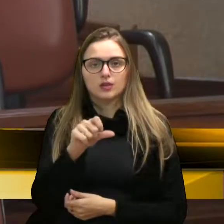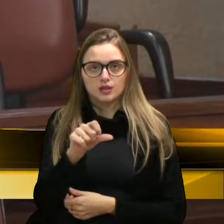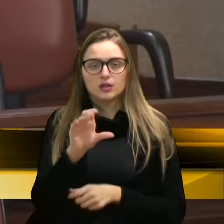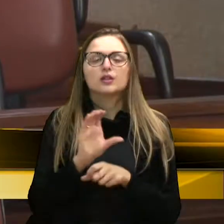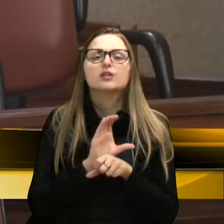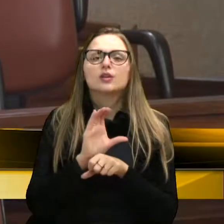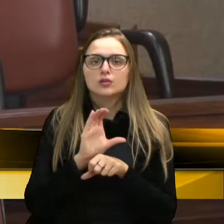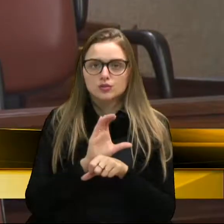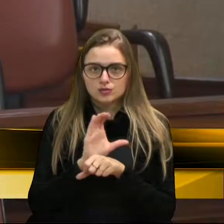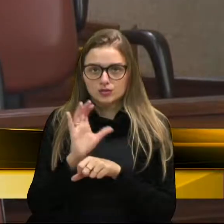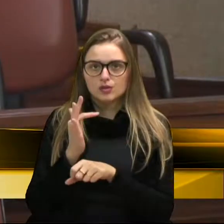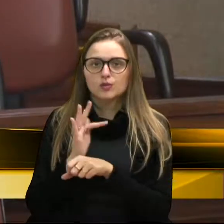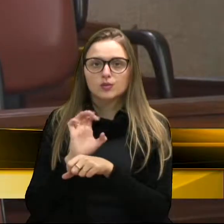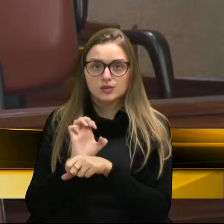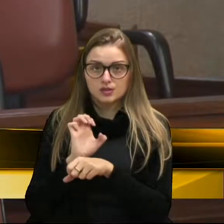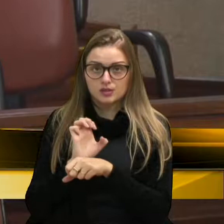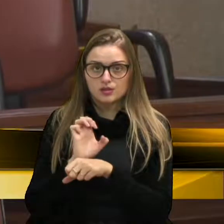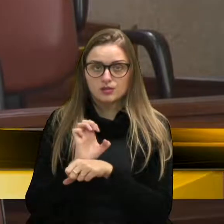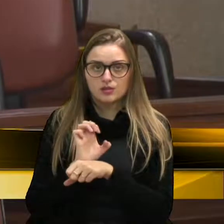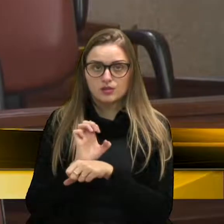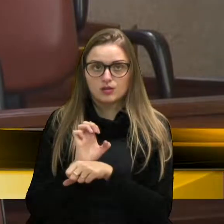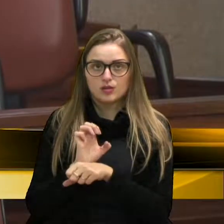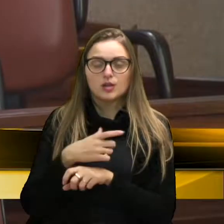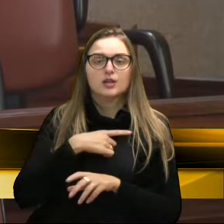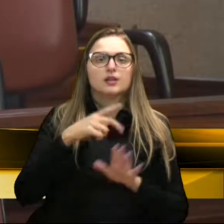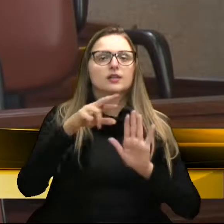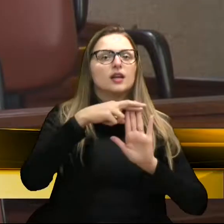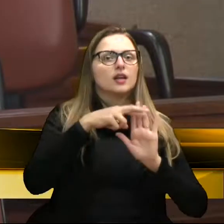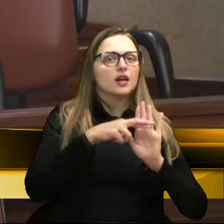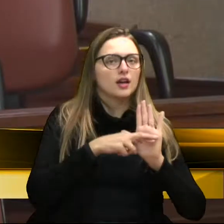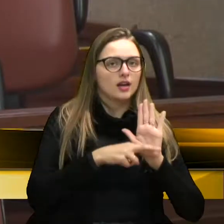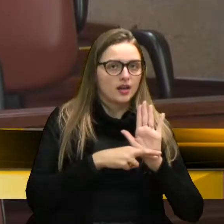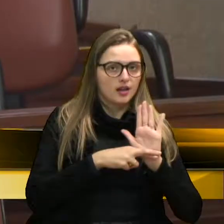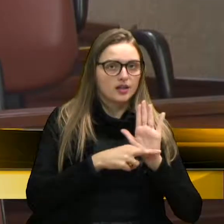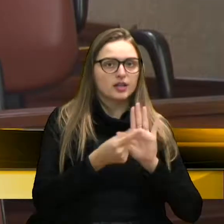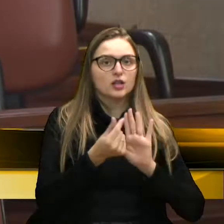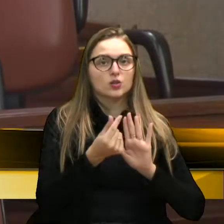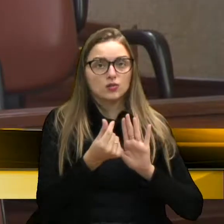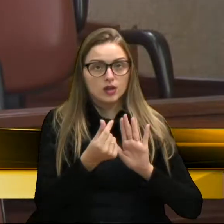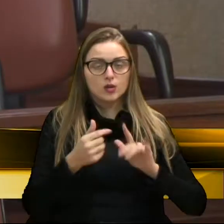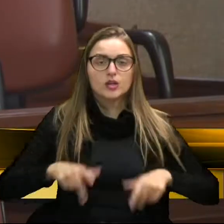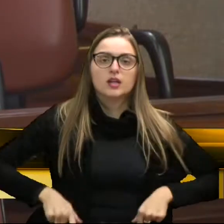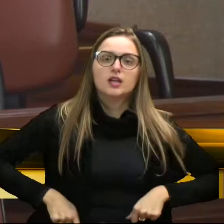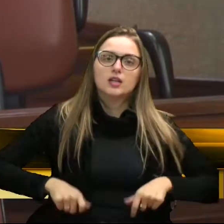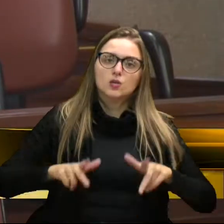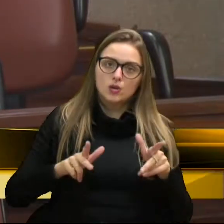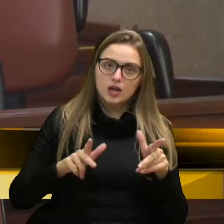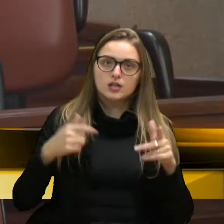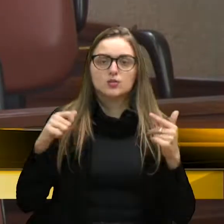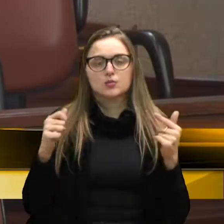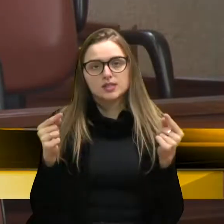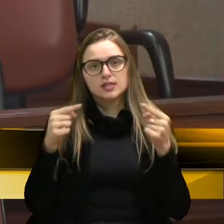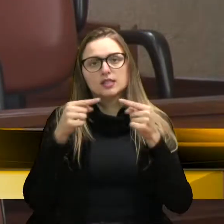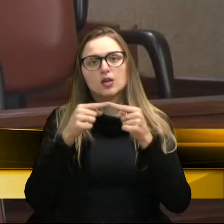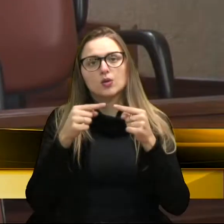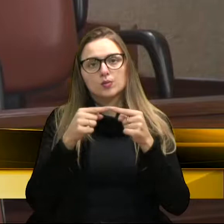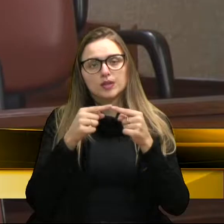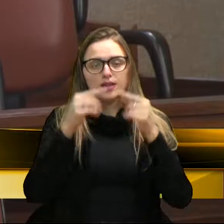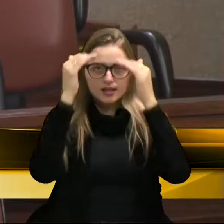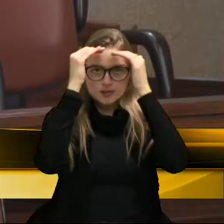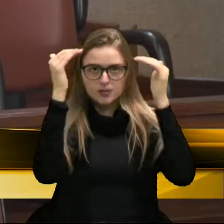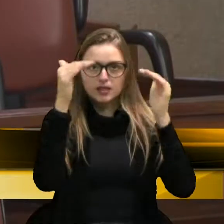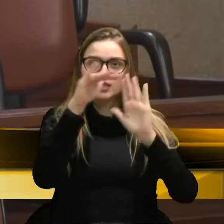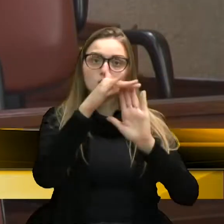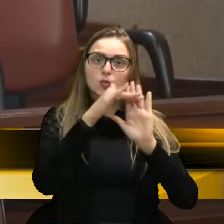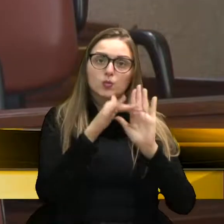Constituição Estadual, traz a regra de que a receita e a despesa devem obedecer o plano